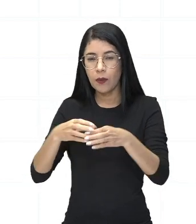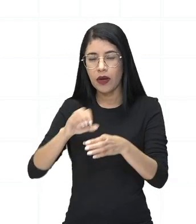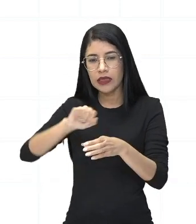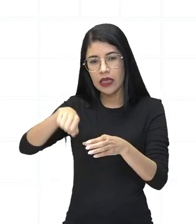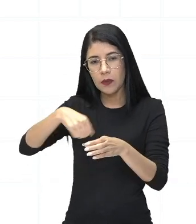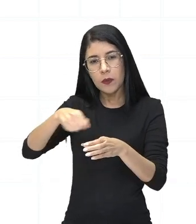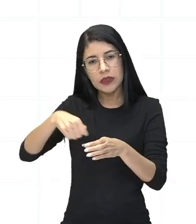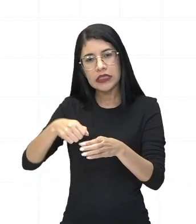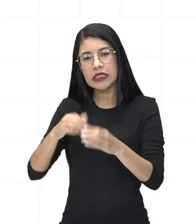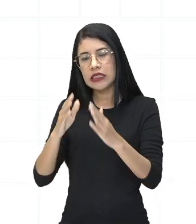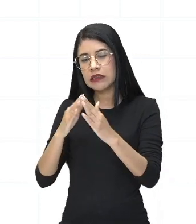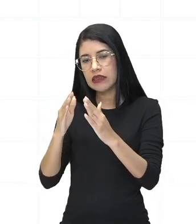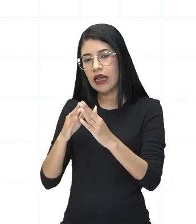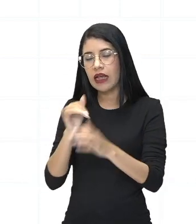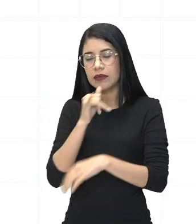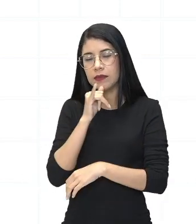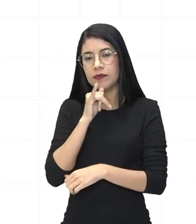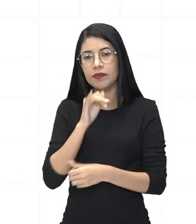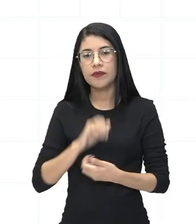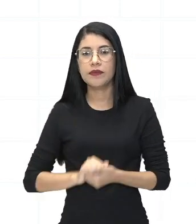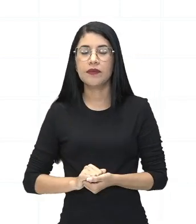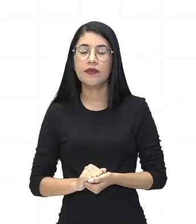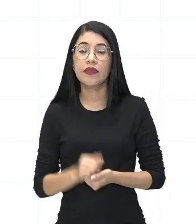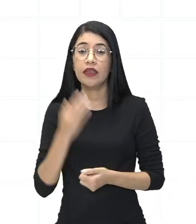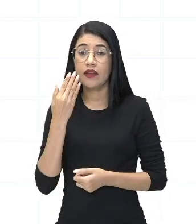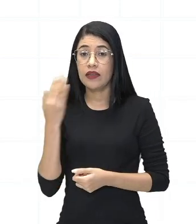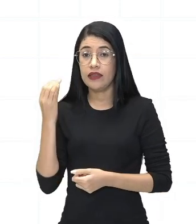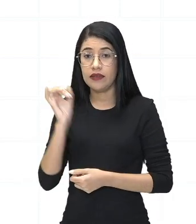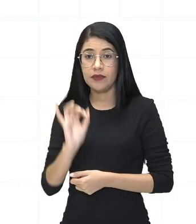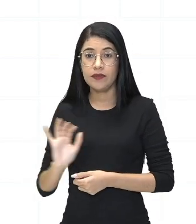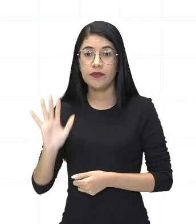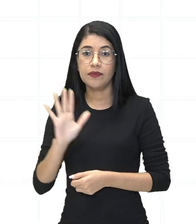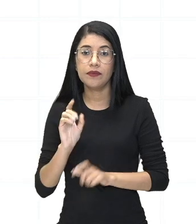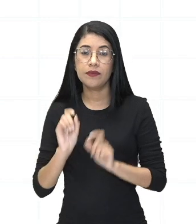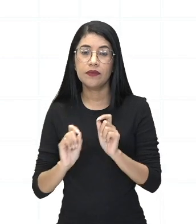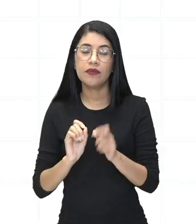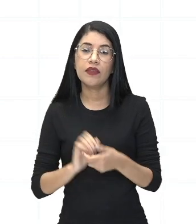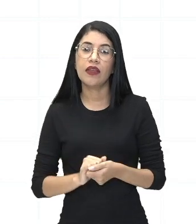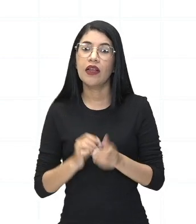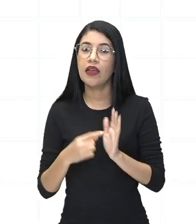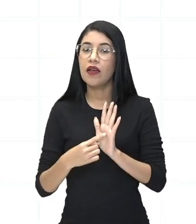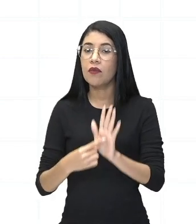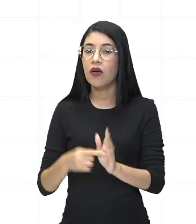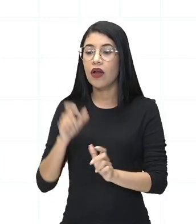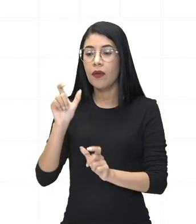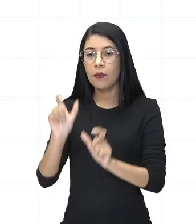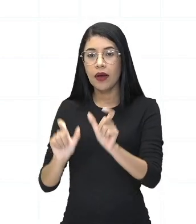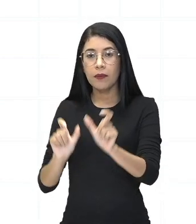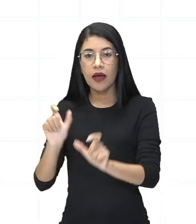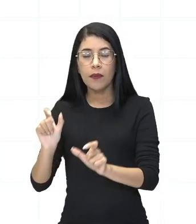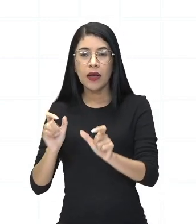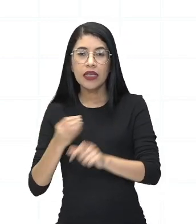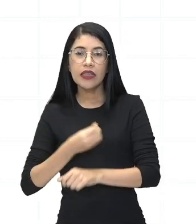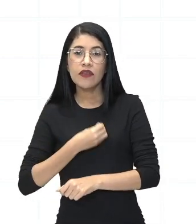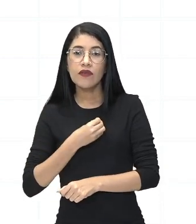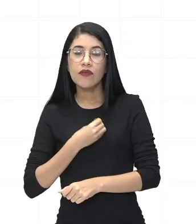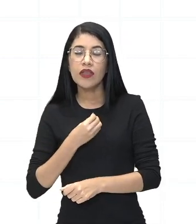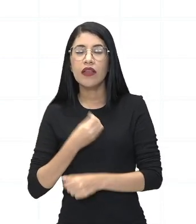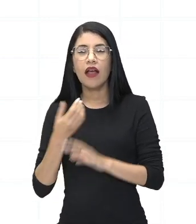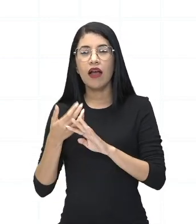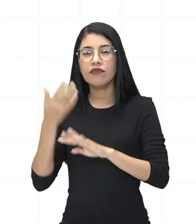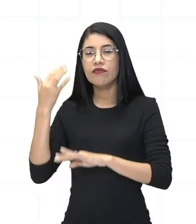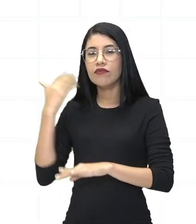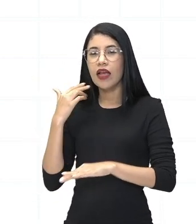estamos salientando ainda mais. Aí vocês estão vendo um desenho, né, que mostra esse homem desse período fazendo esses